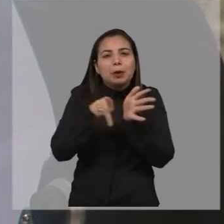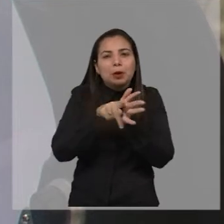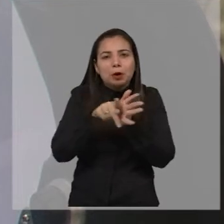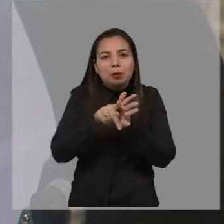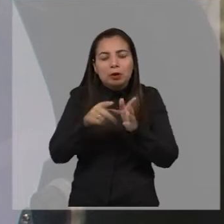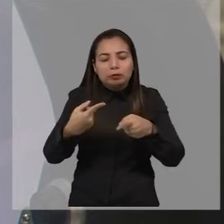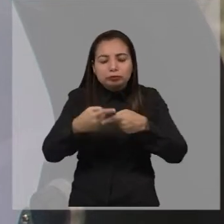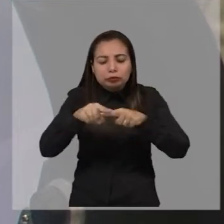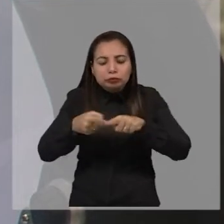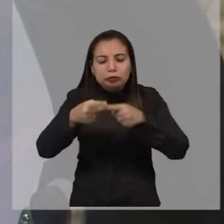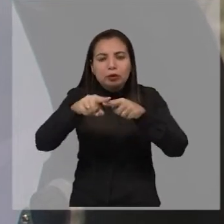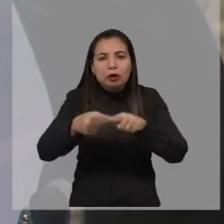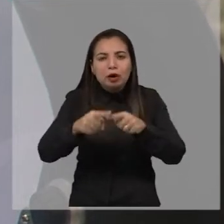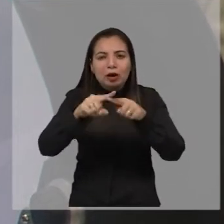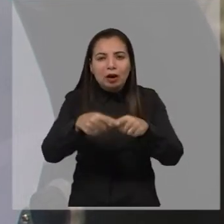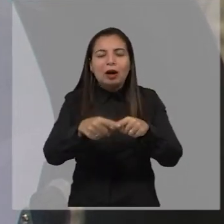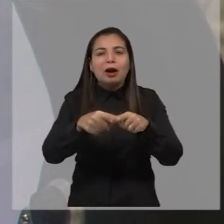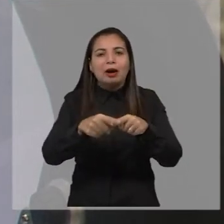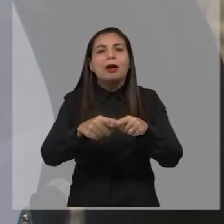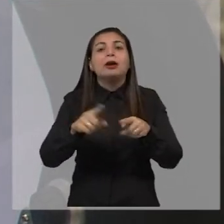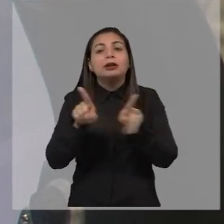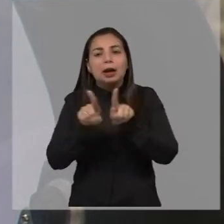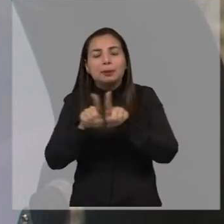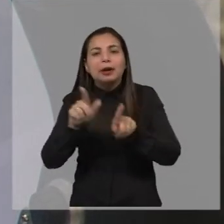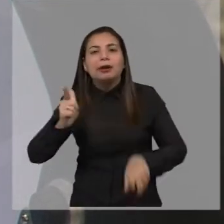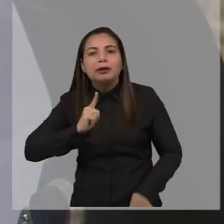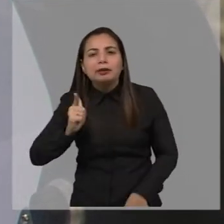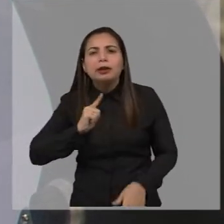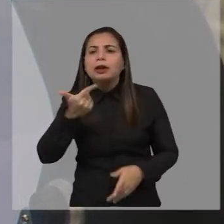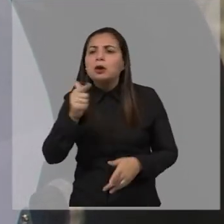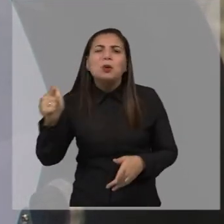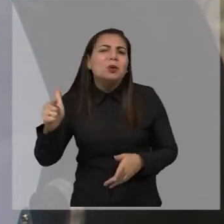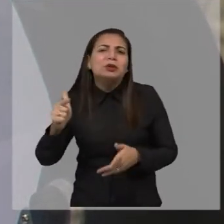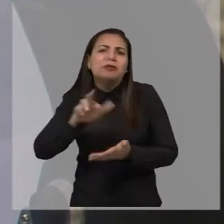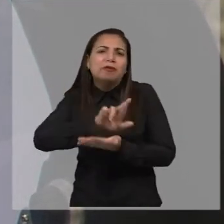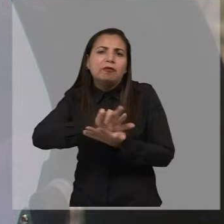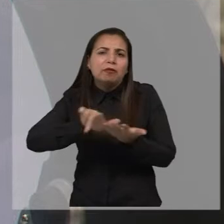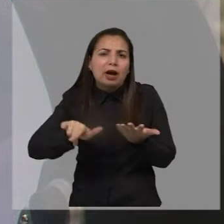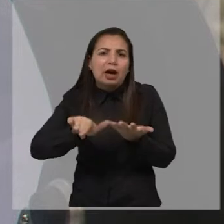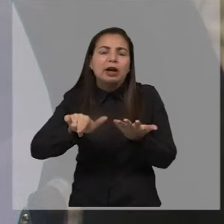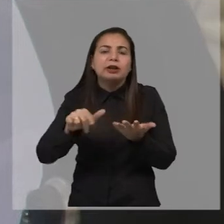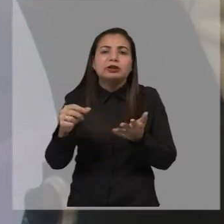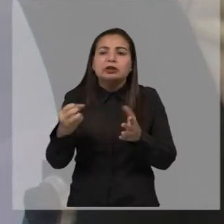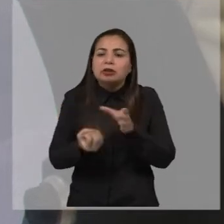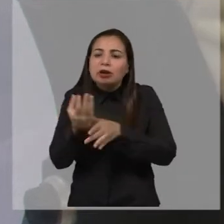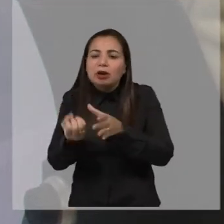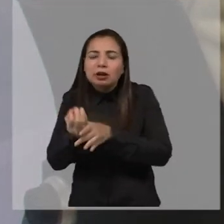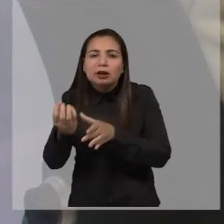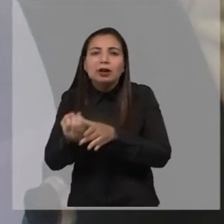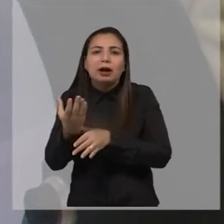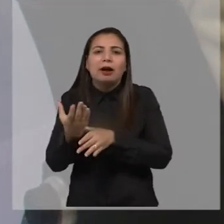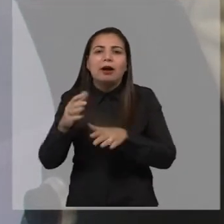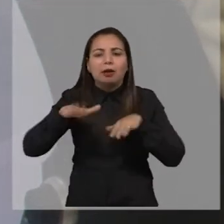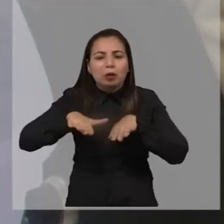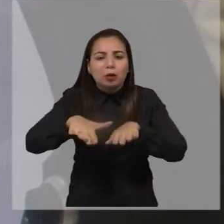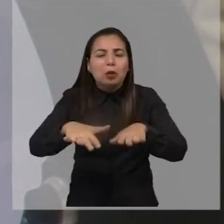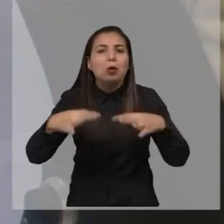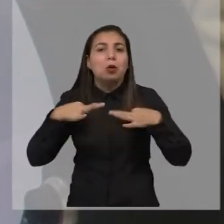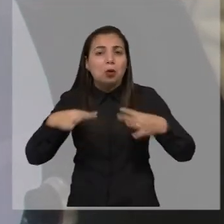garrafa, e várias outras, né? Empresa de material esportivo, produção de, principalmente confecções, né?